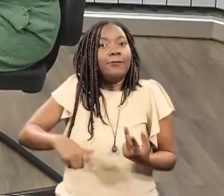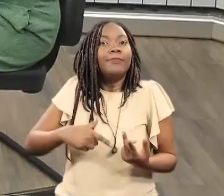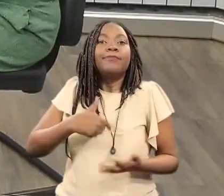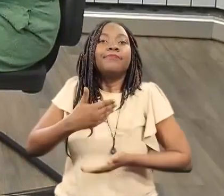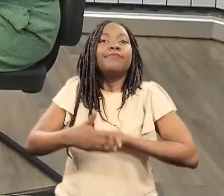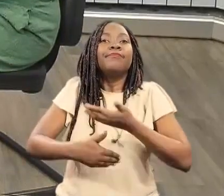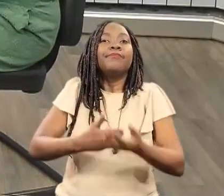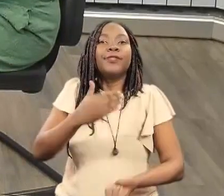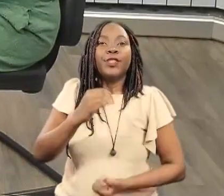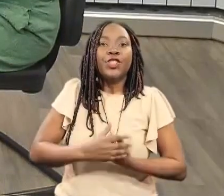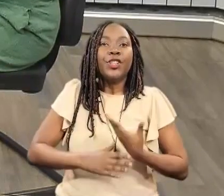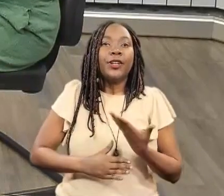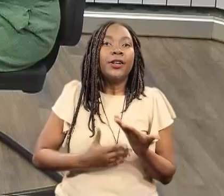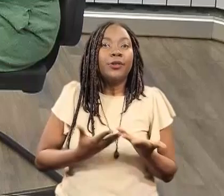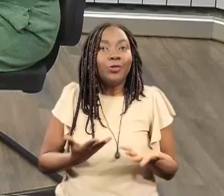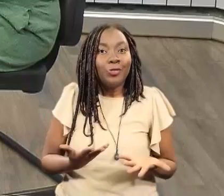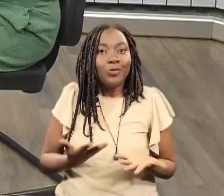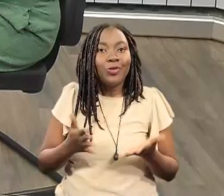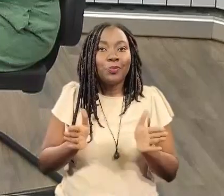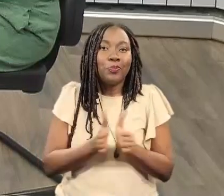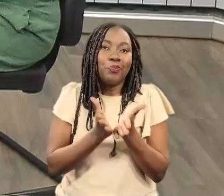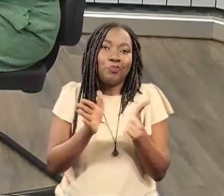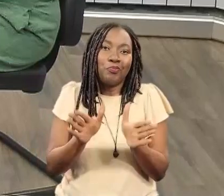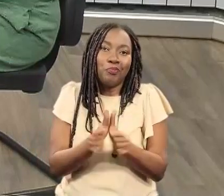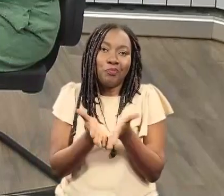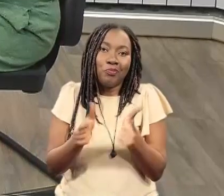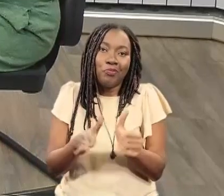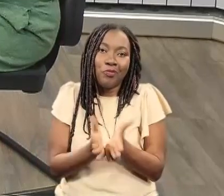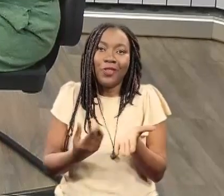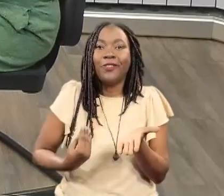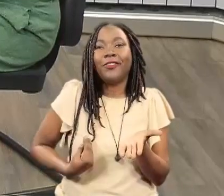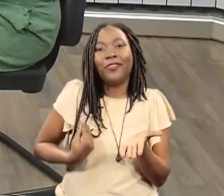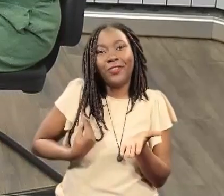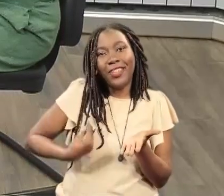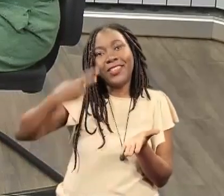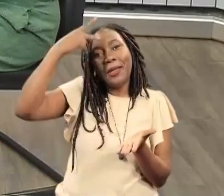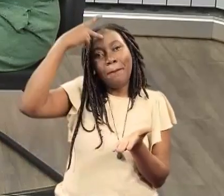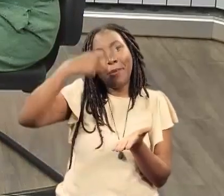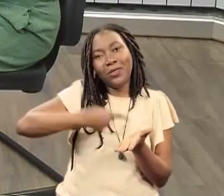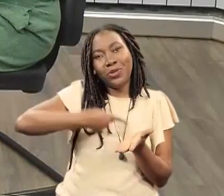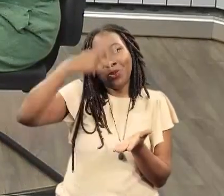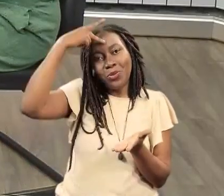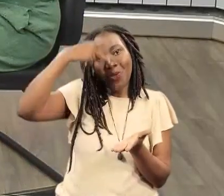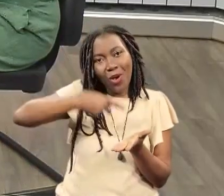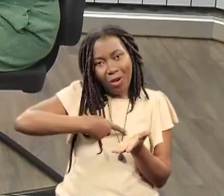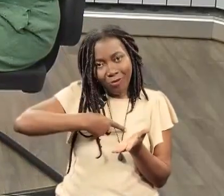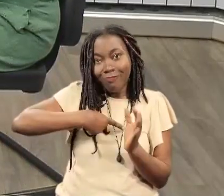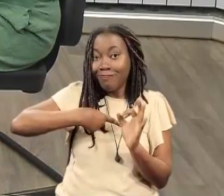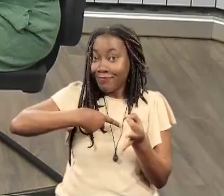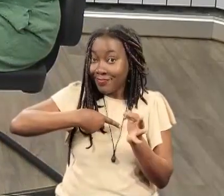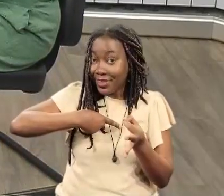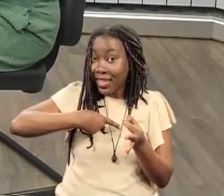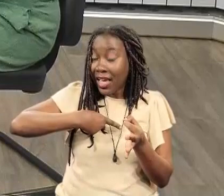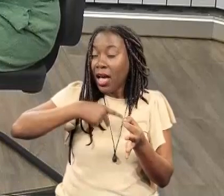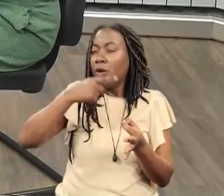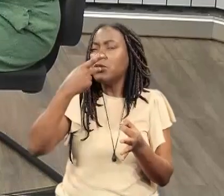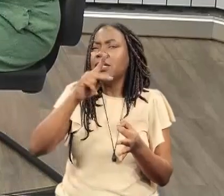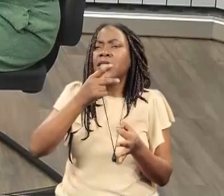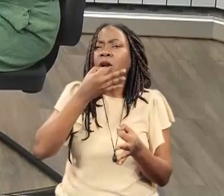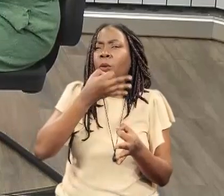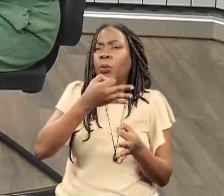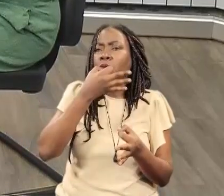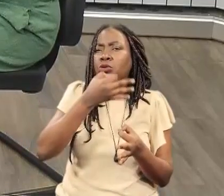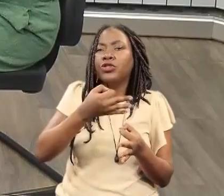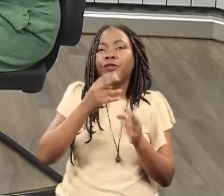então, um empobrecimento da vida pessoal, né? O seu ponto de vista